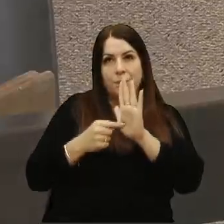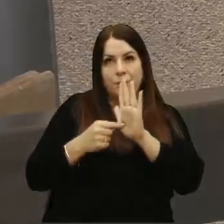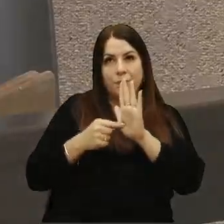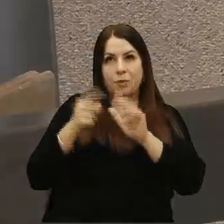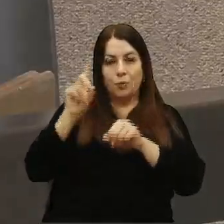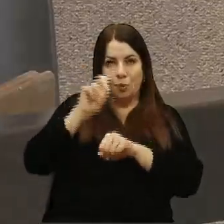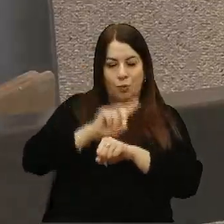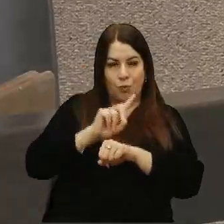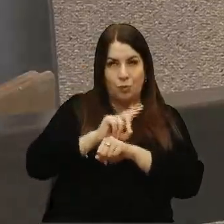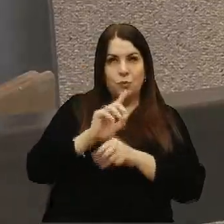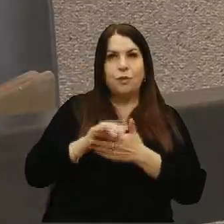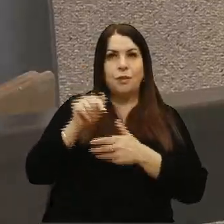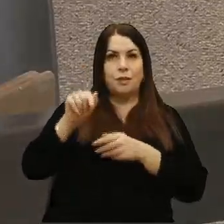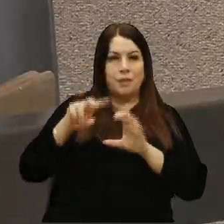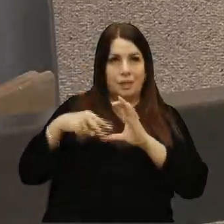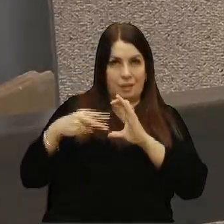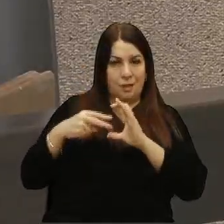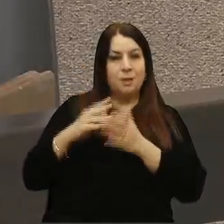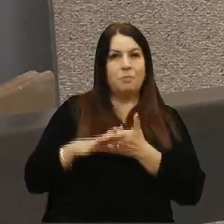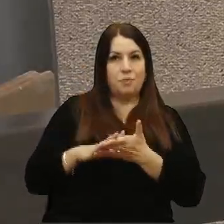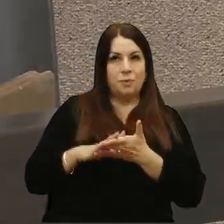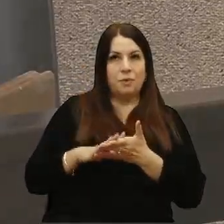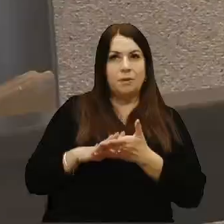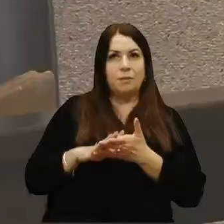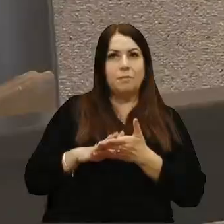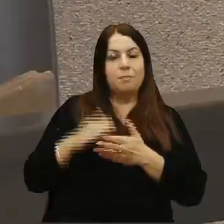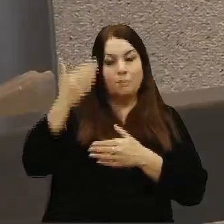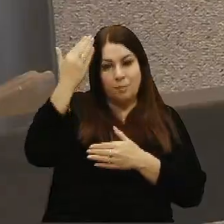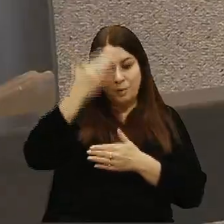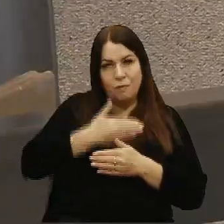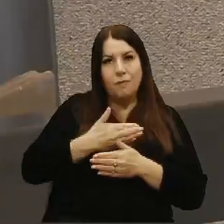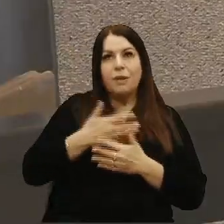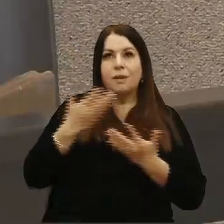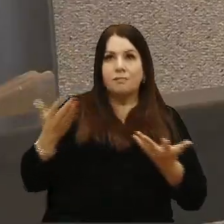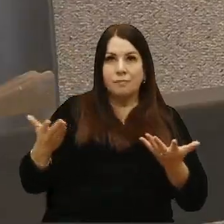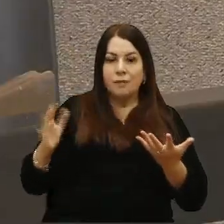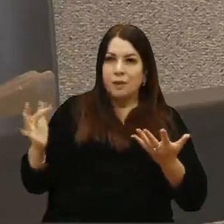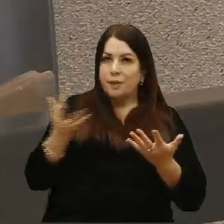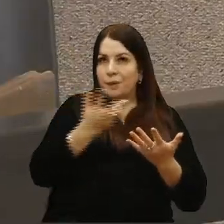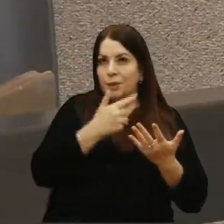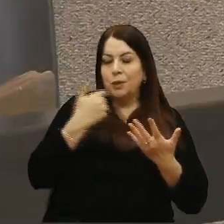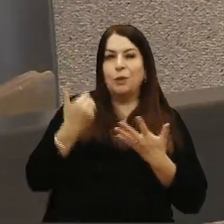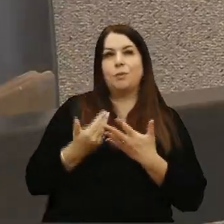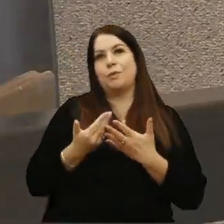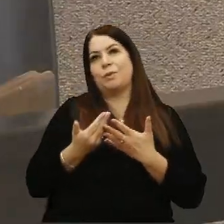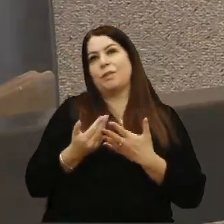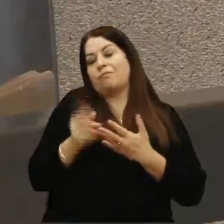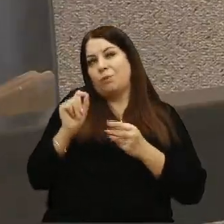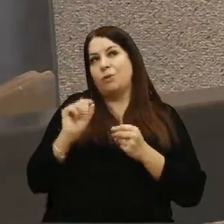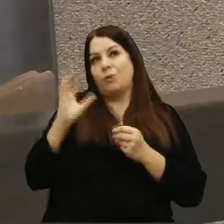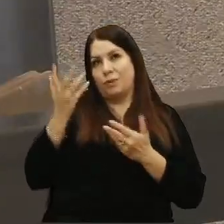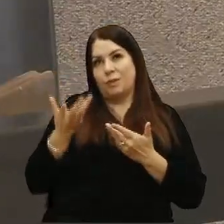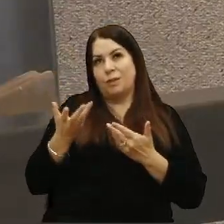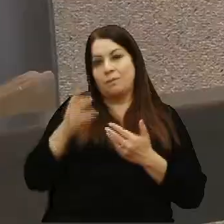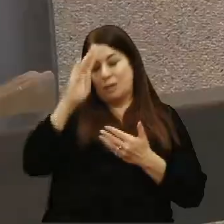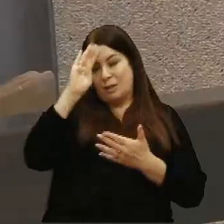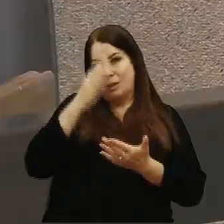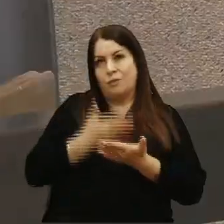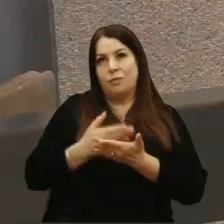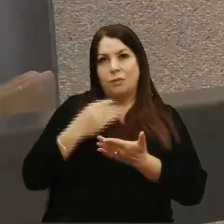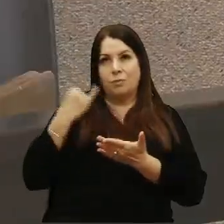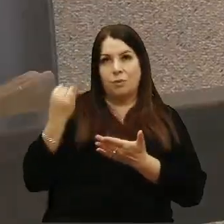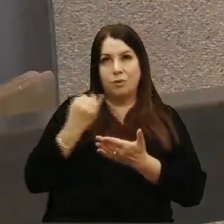outro dia aqui na Câmara de Vereadores para comprovar, então, toda essa situação. Mas acredito que é muito